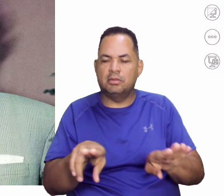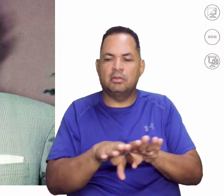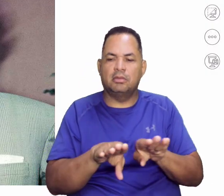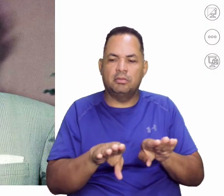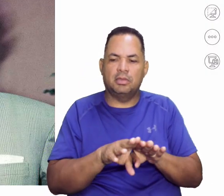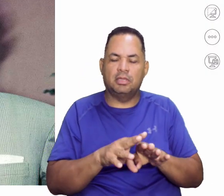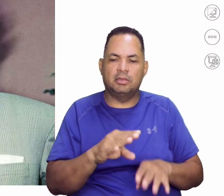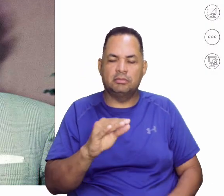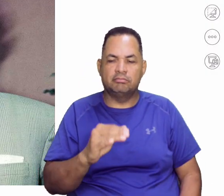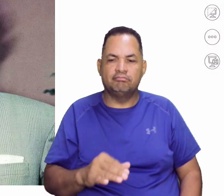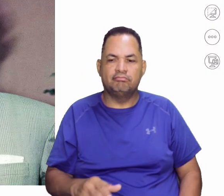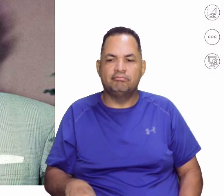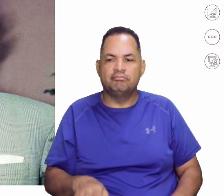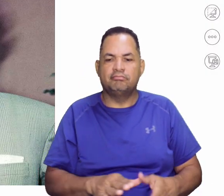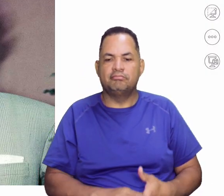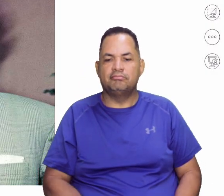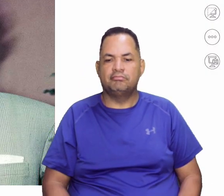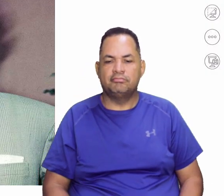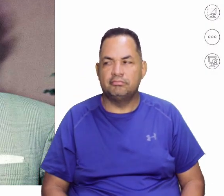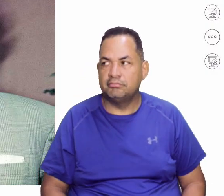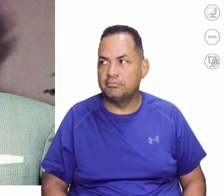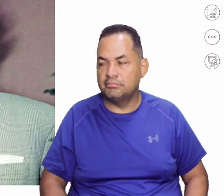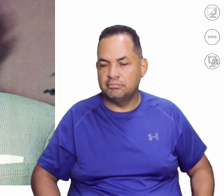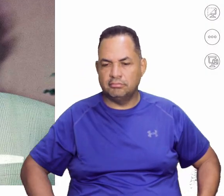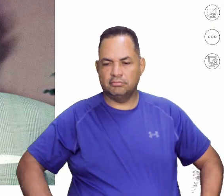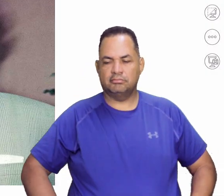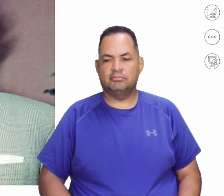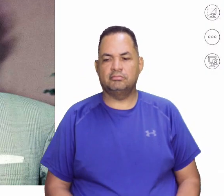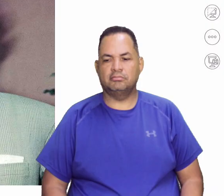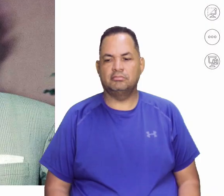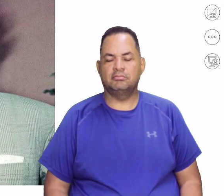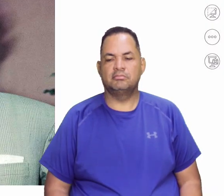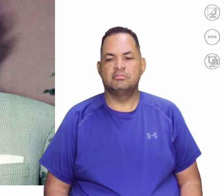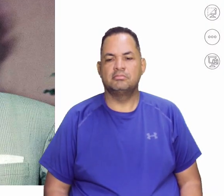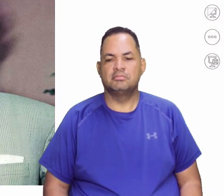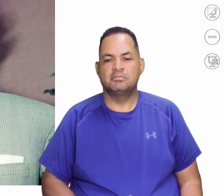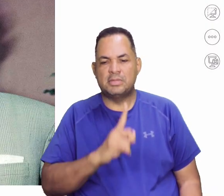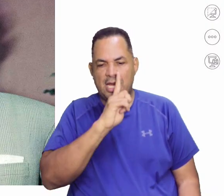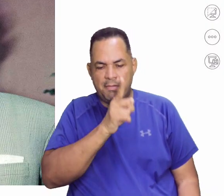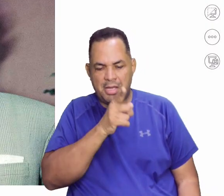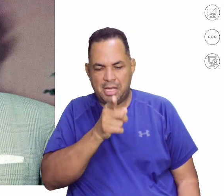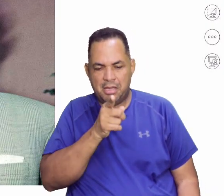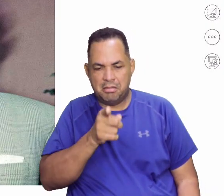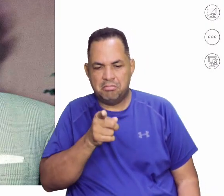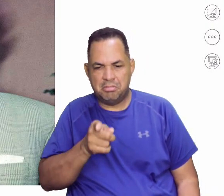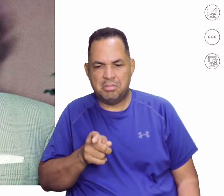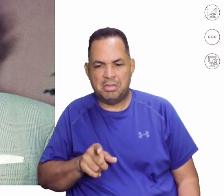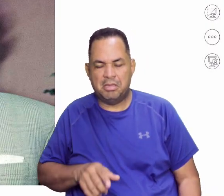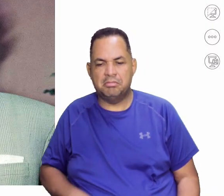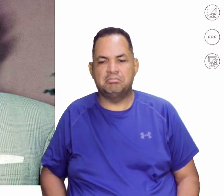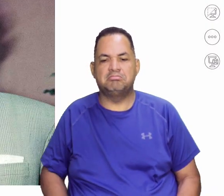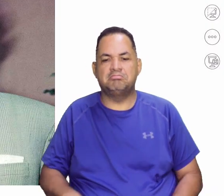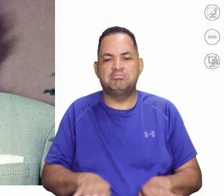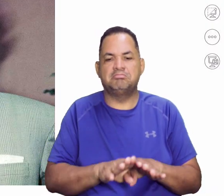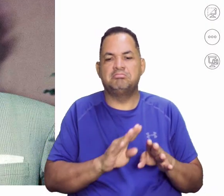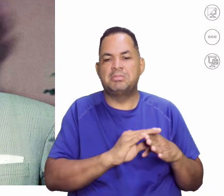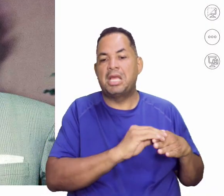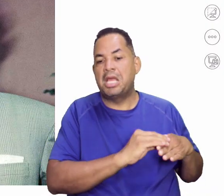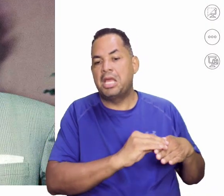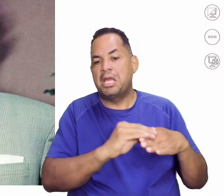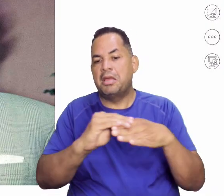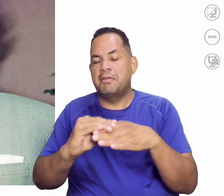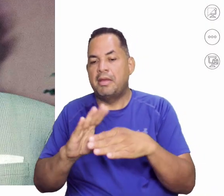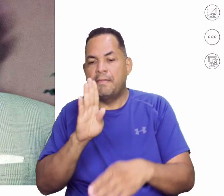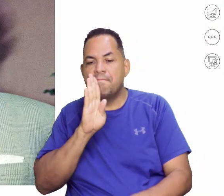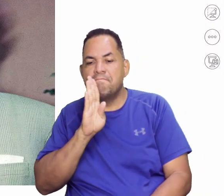no Congo, ele mandava os soldados, lógico. E aí ele mandava capturar esses africanos e mandarem para a Bélgica.